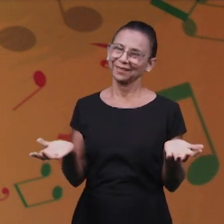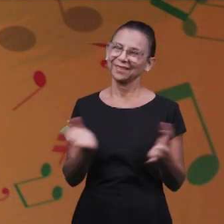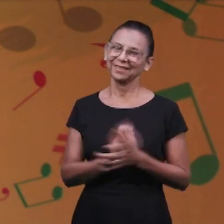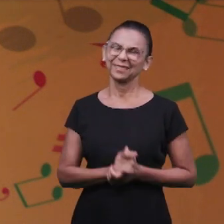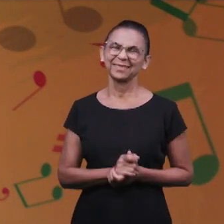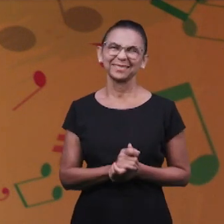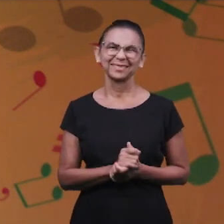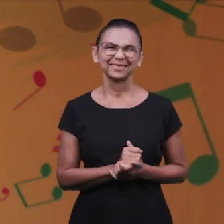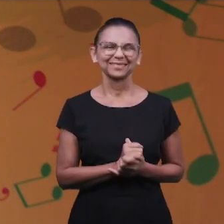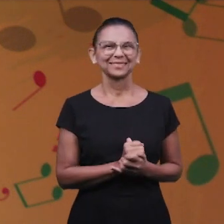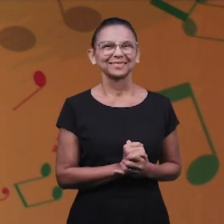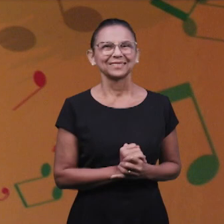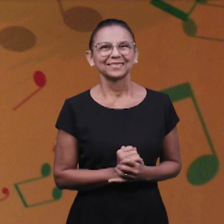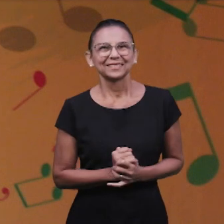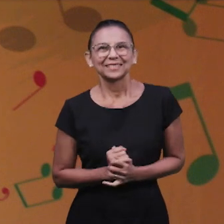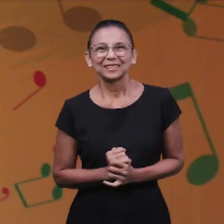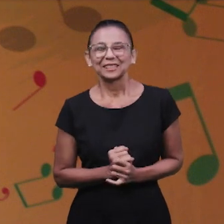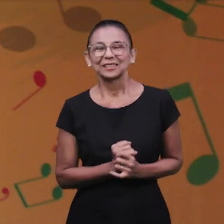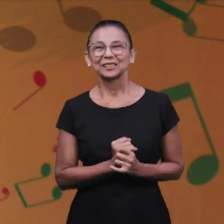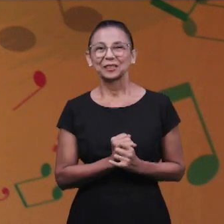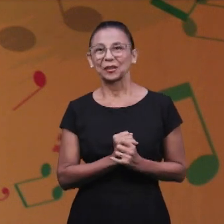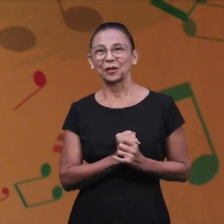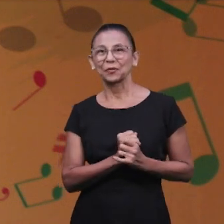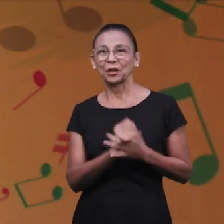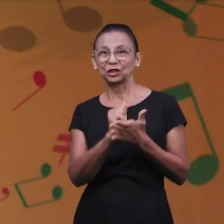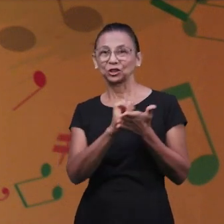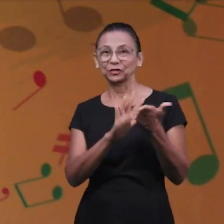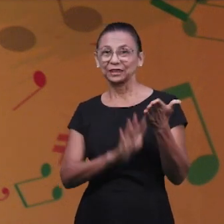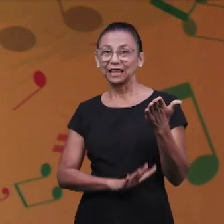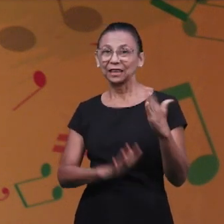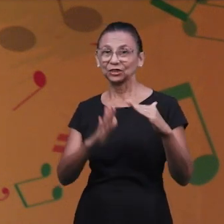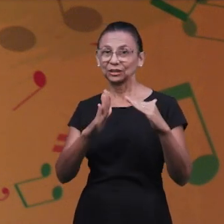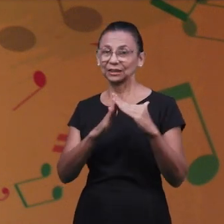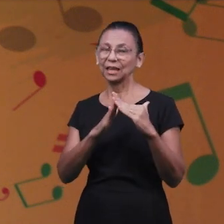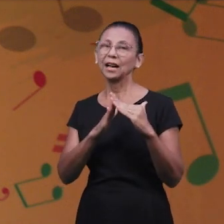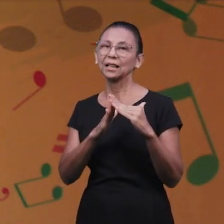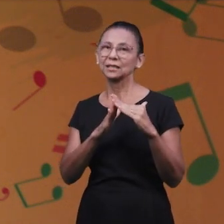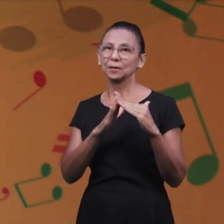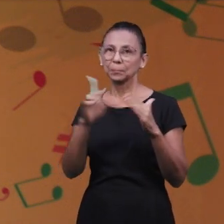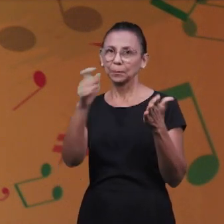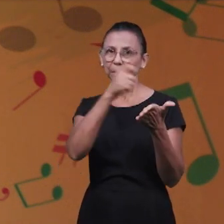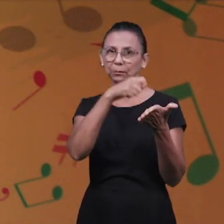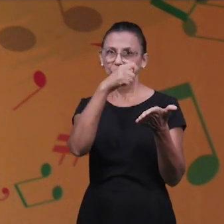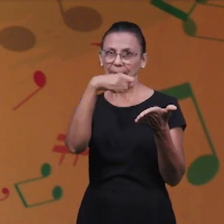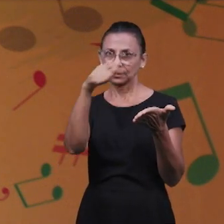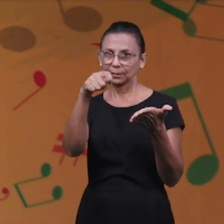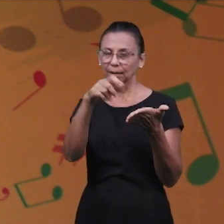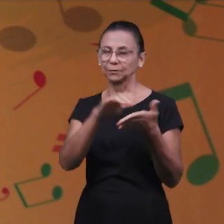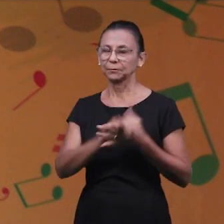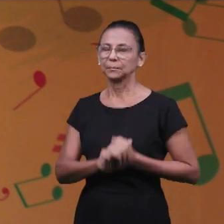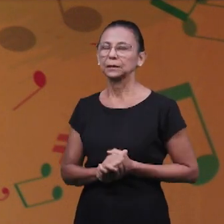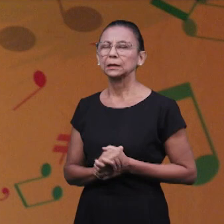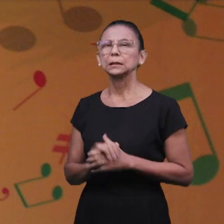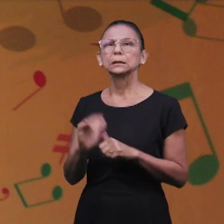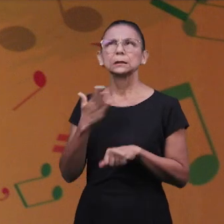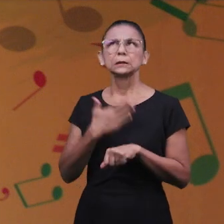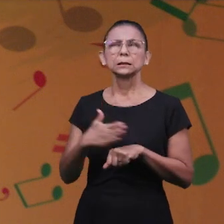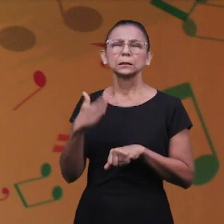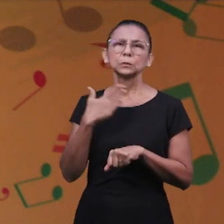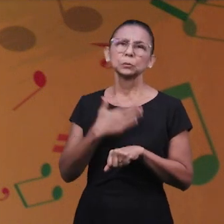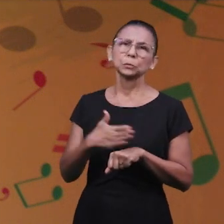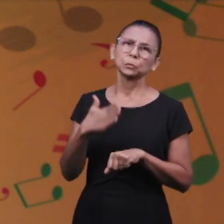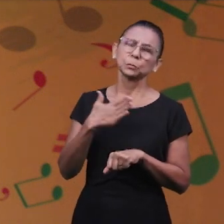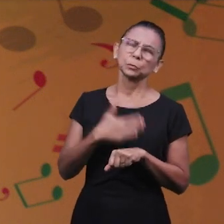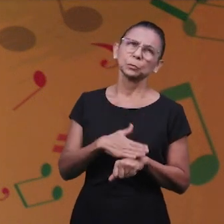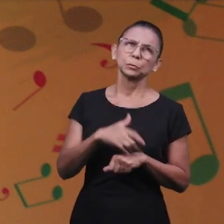Amém. Então agora nós vamos para o dever de casa. Se você quiser, pode até anotar. Nós